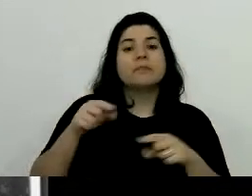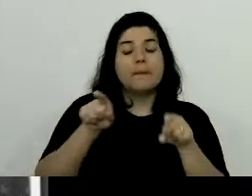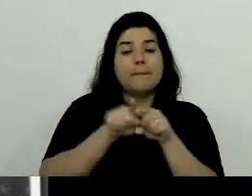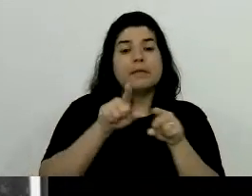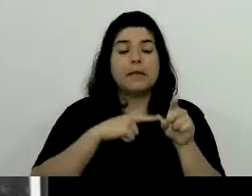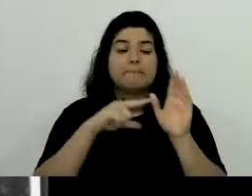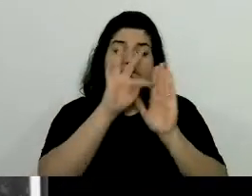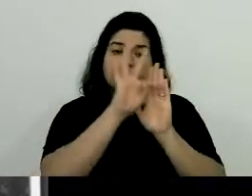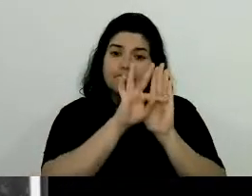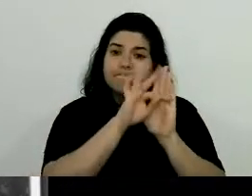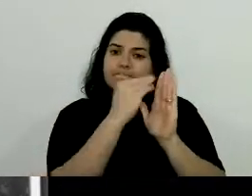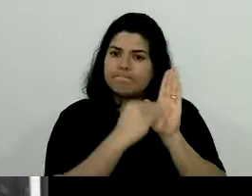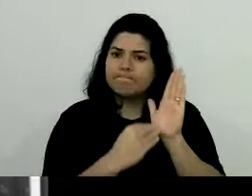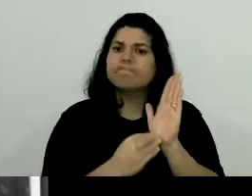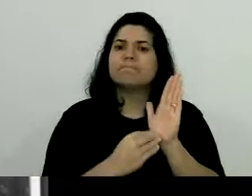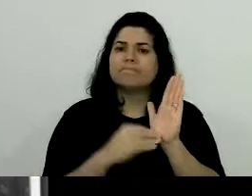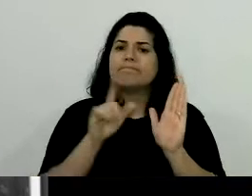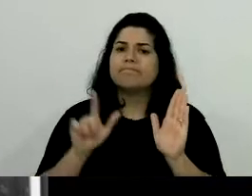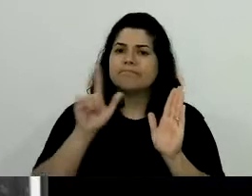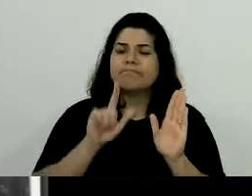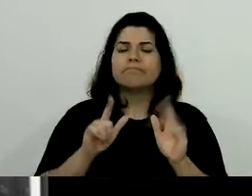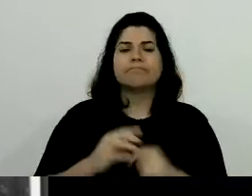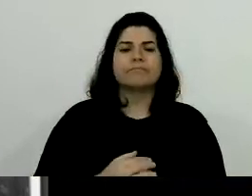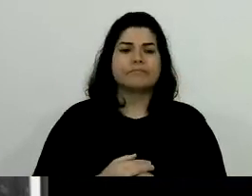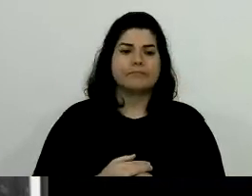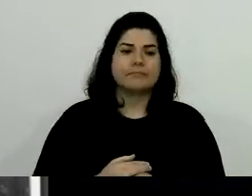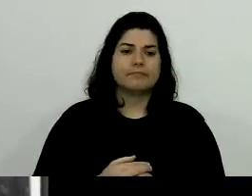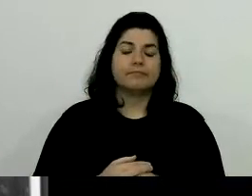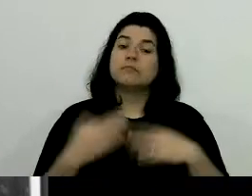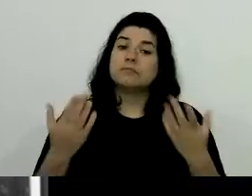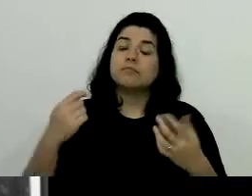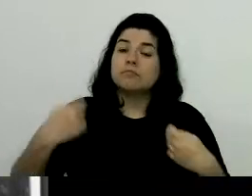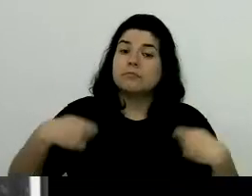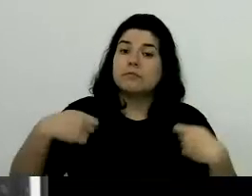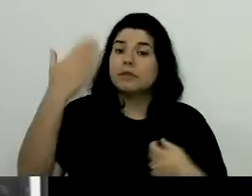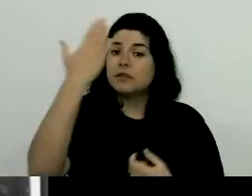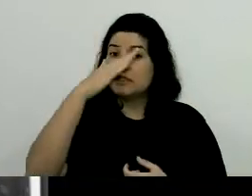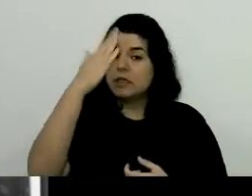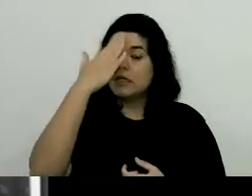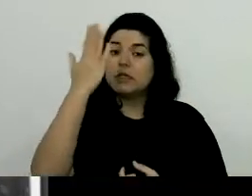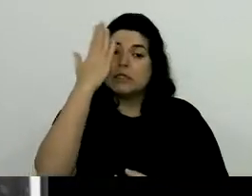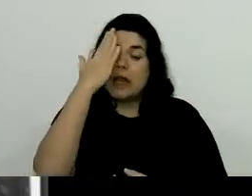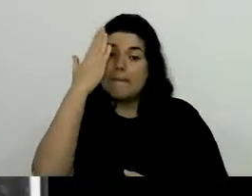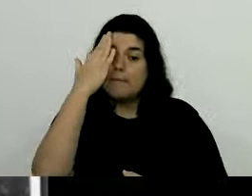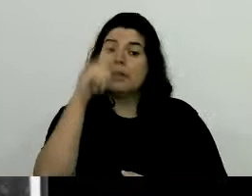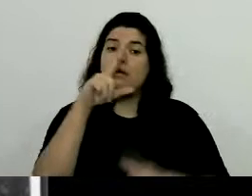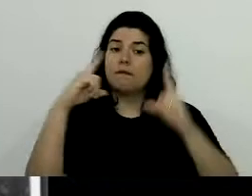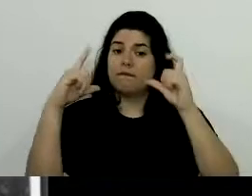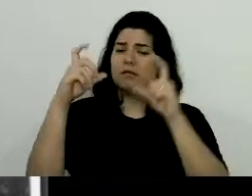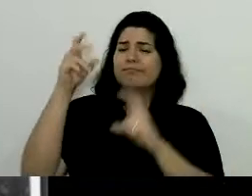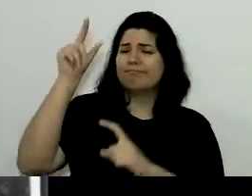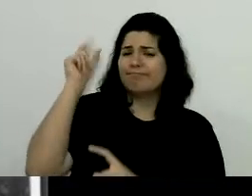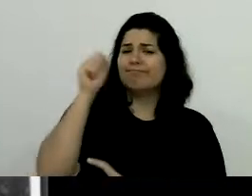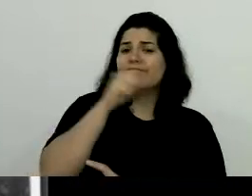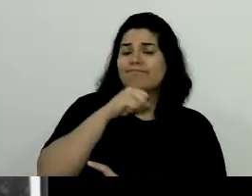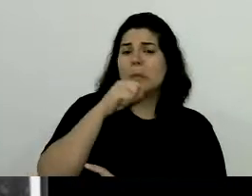guiam a organização, tá? Então, nessa abordagem é entender que a gente quer saber dessas imagens do passado, o que